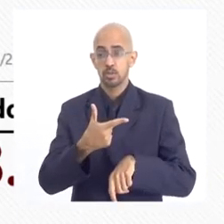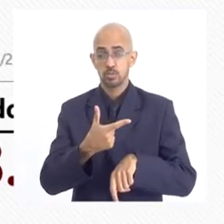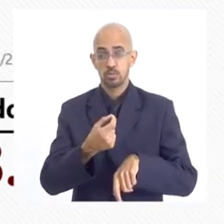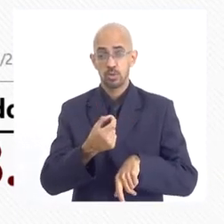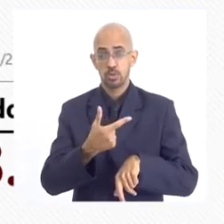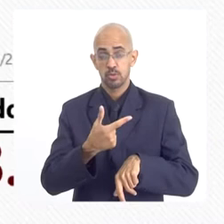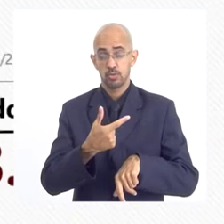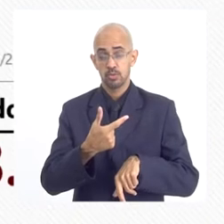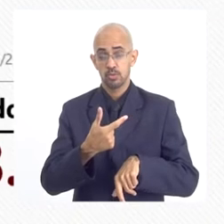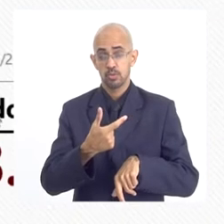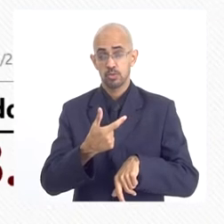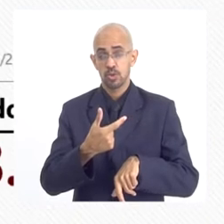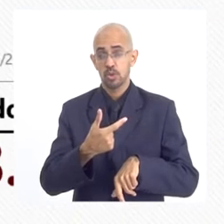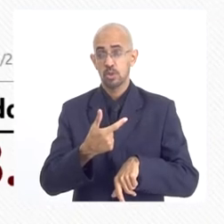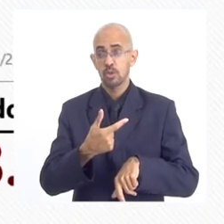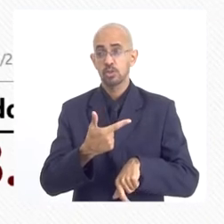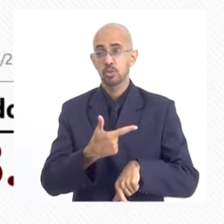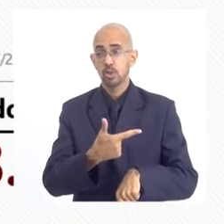108 mil